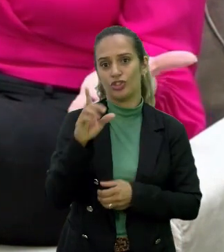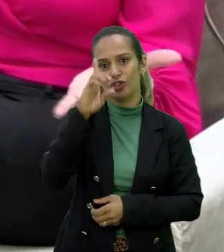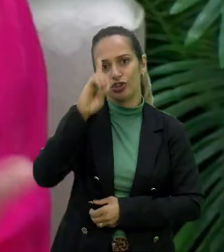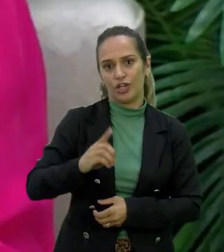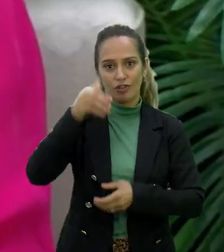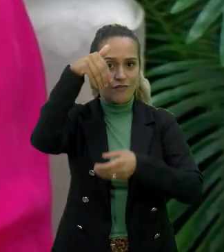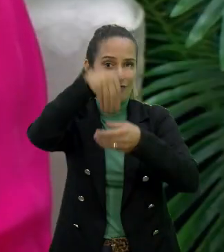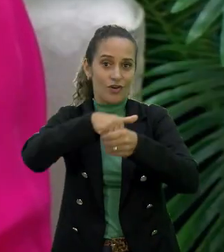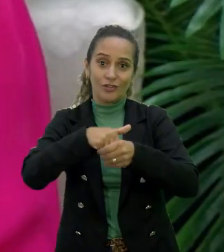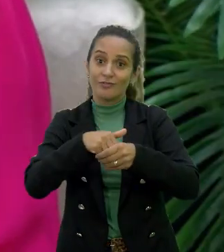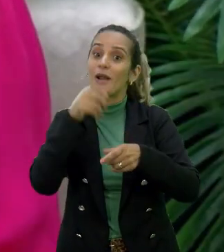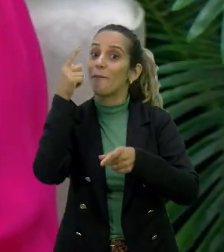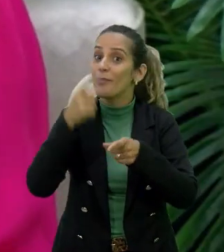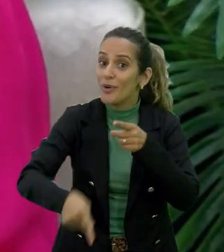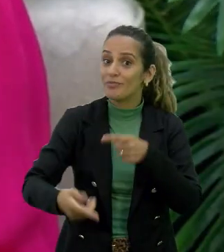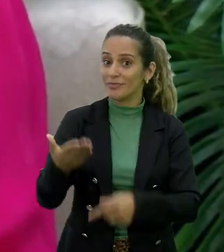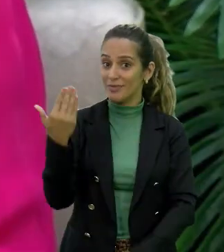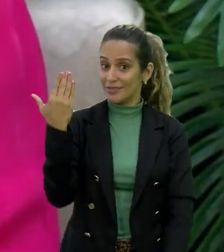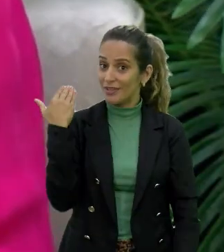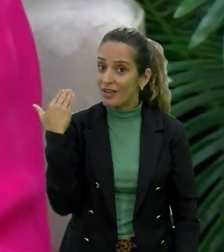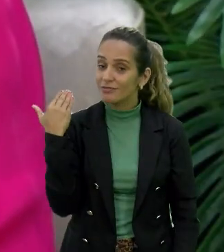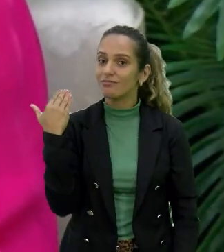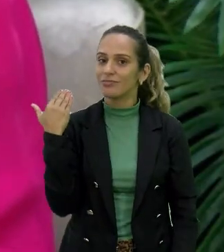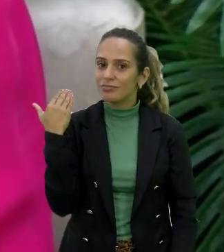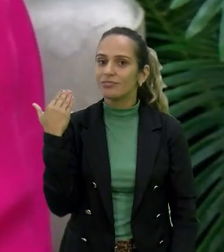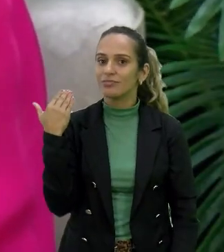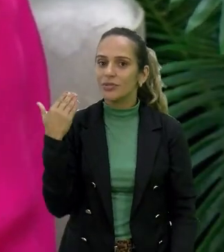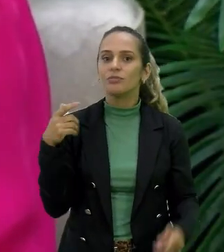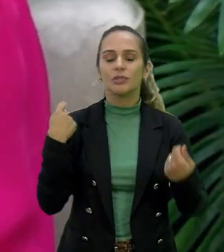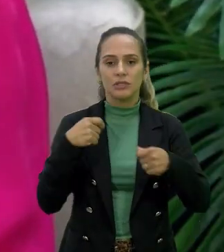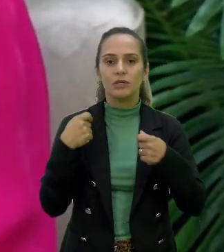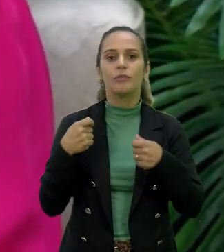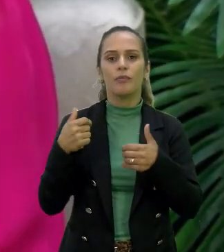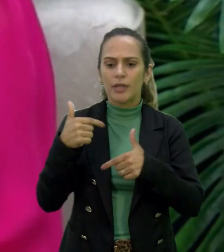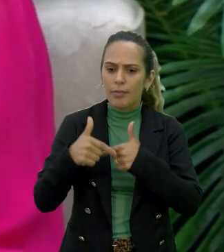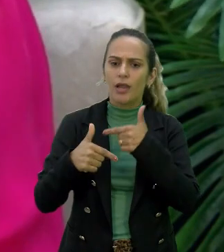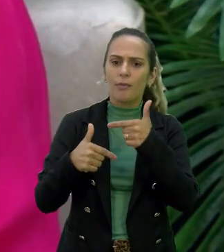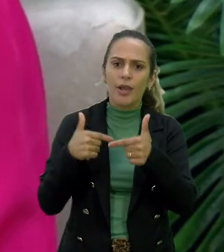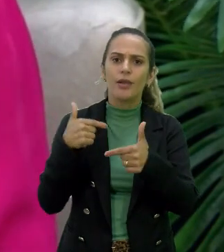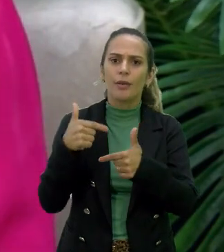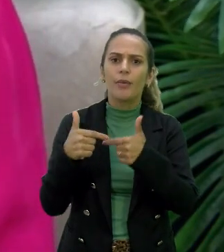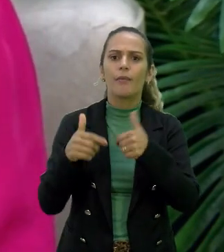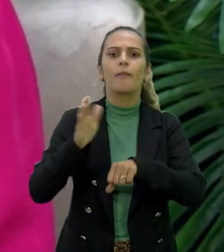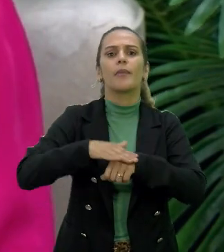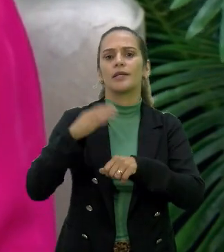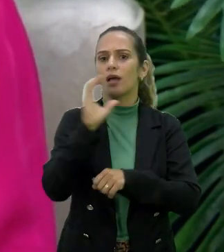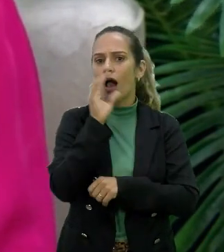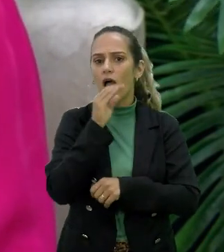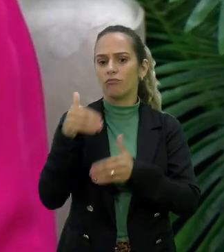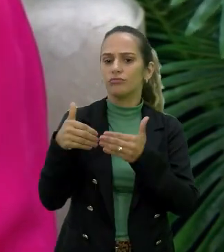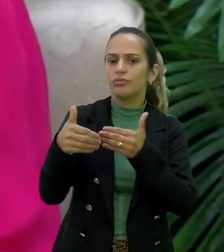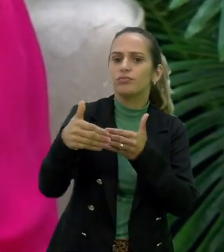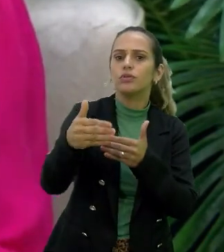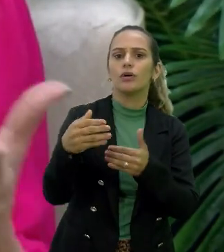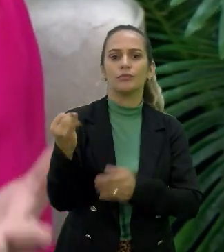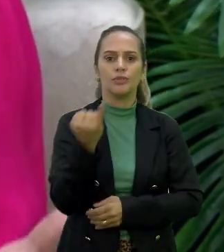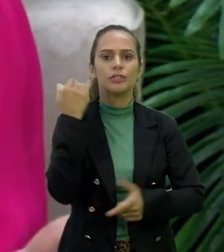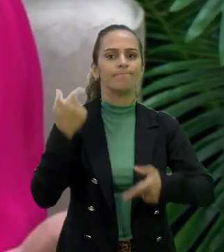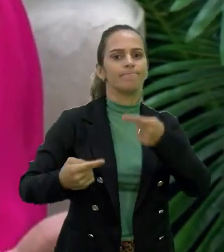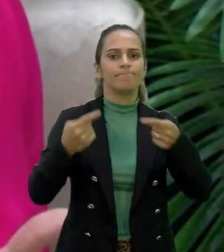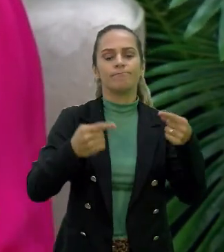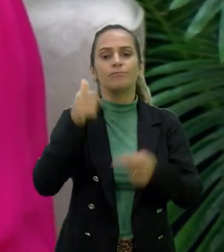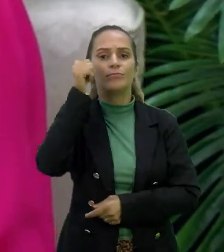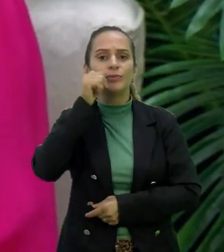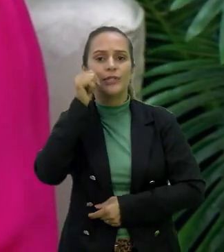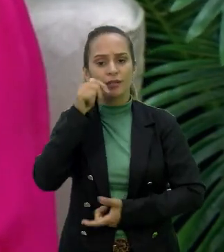ao voto né eu entendo que a gente vai trabalhando vai chegar um ponto que vai andar um pouco mais rápido por isso é muito importante essa discussão é muito importante